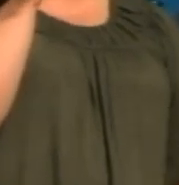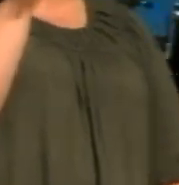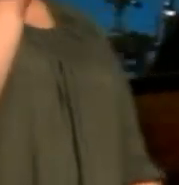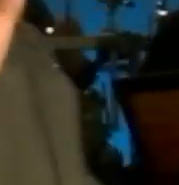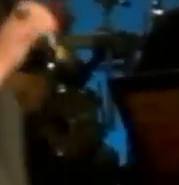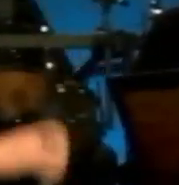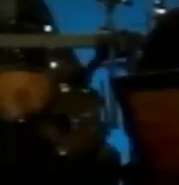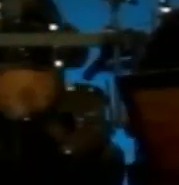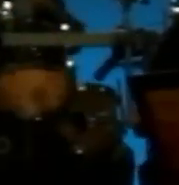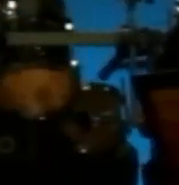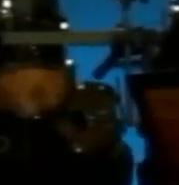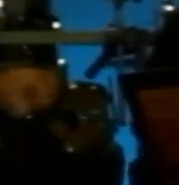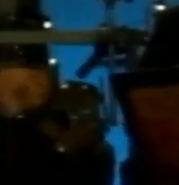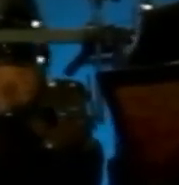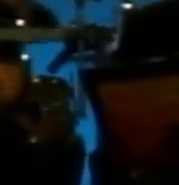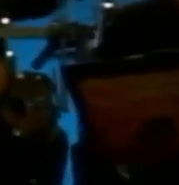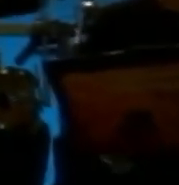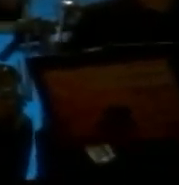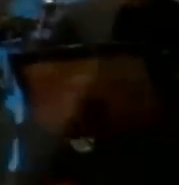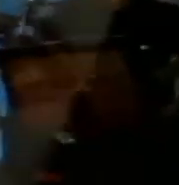família.